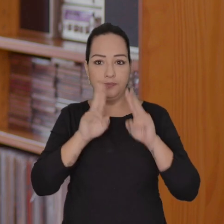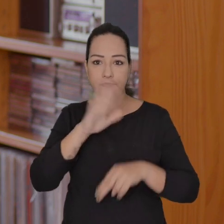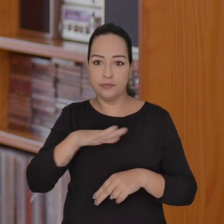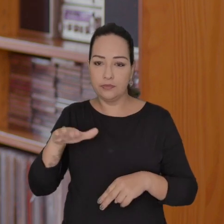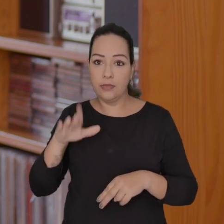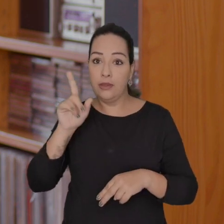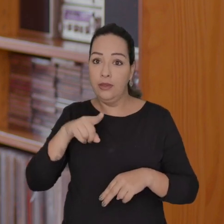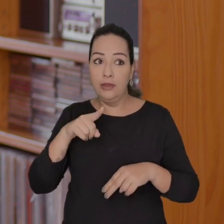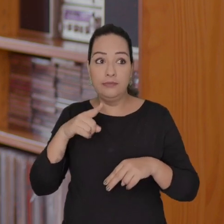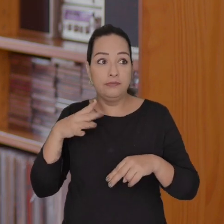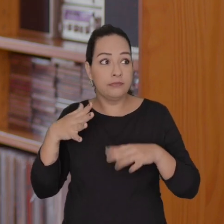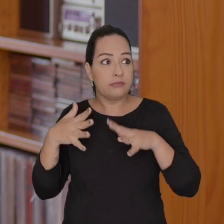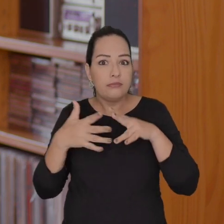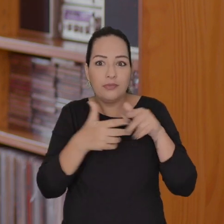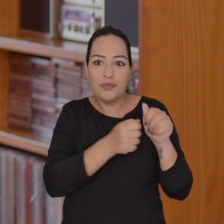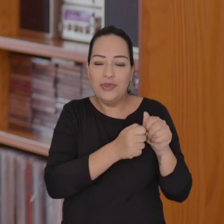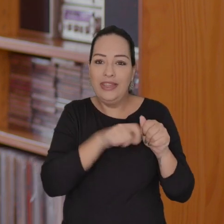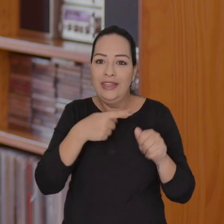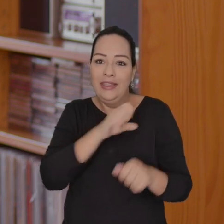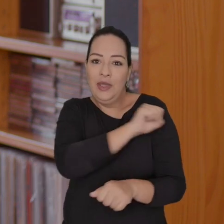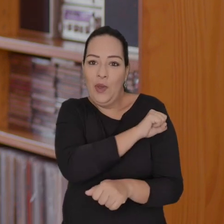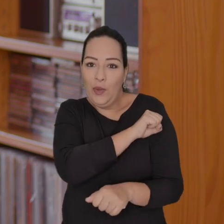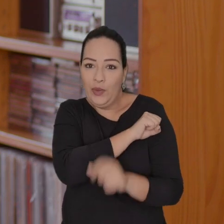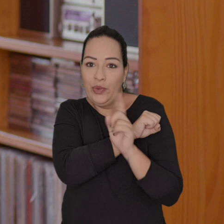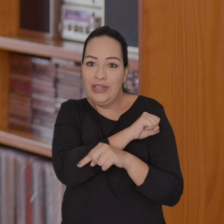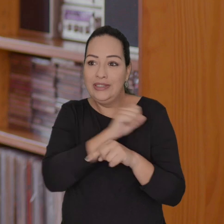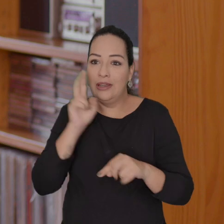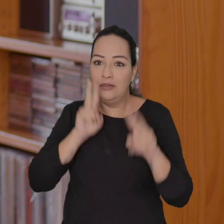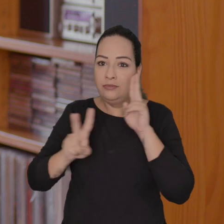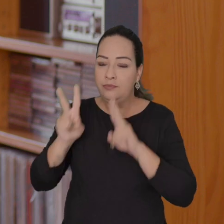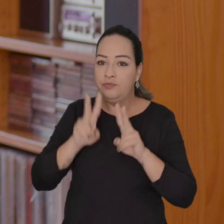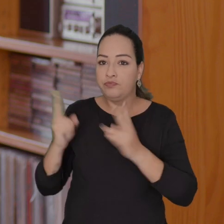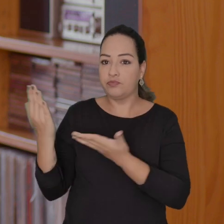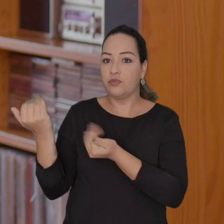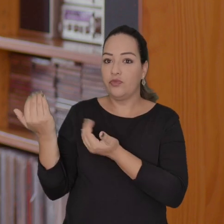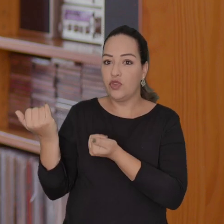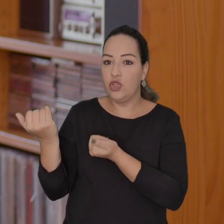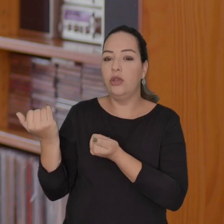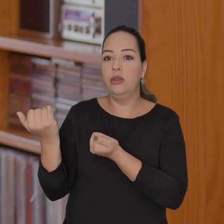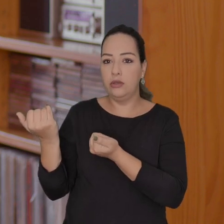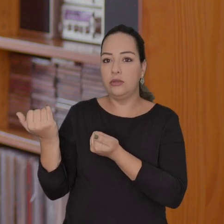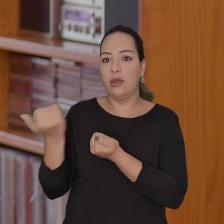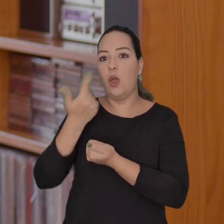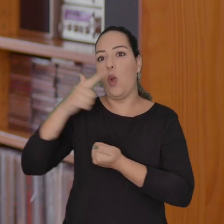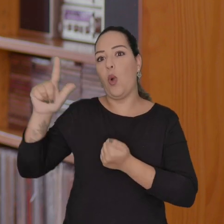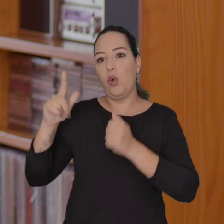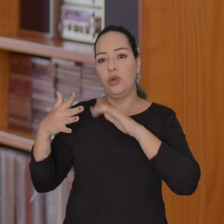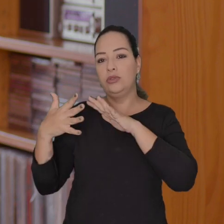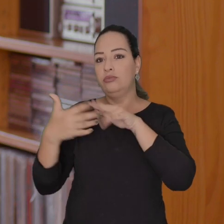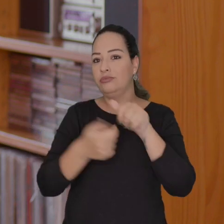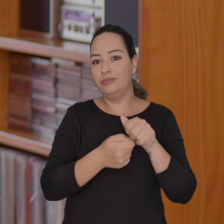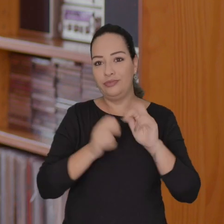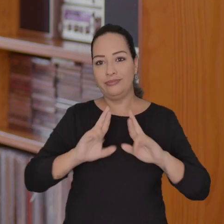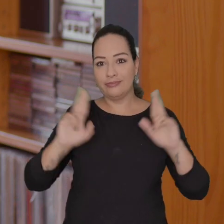pequenininhos sentadinhos na cadeira, é um mundo. E quando a gente entra numa sala de oitavo ano e vê aqueles, né, jovens,